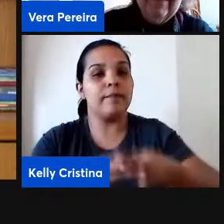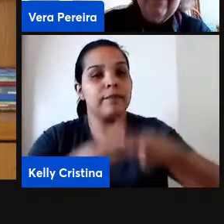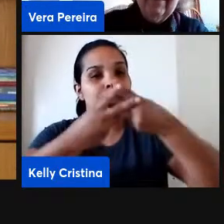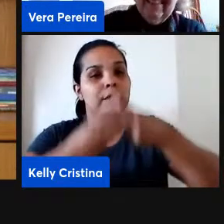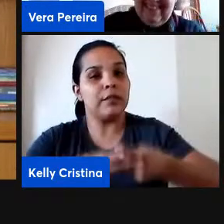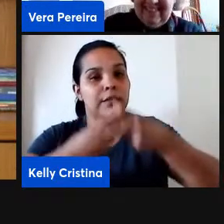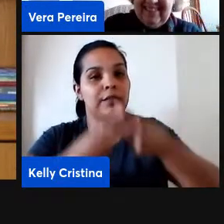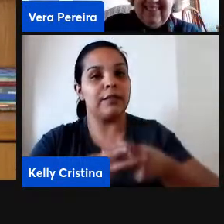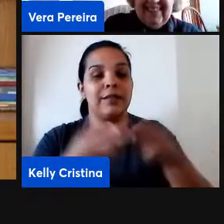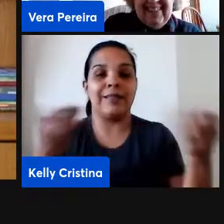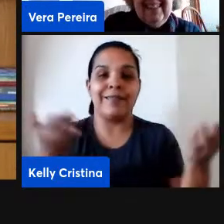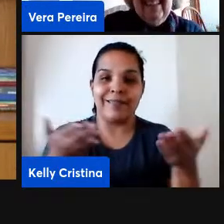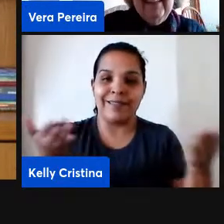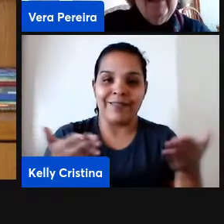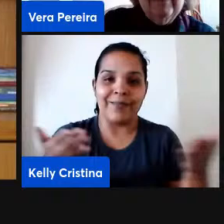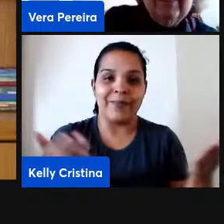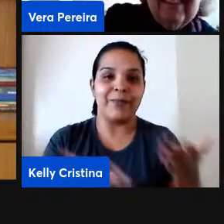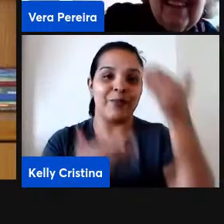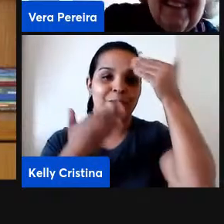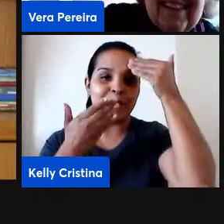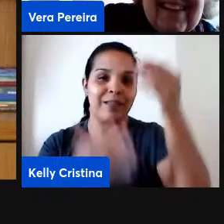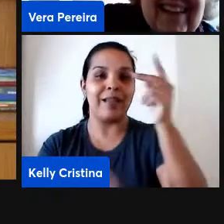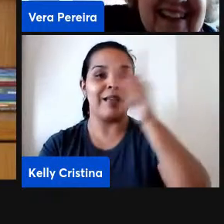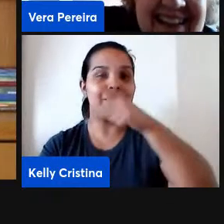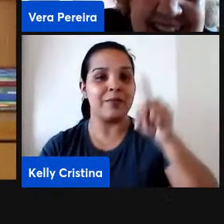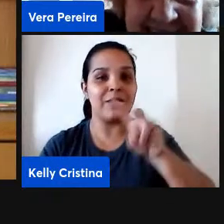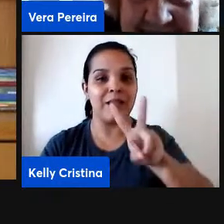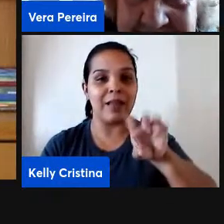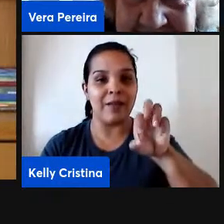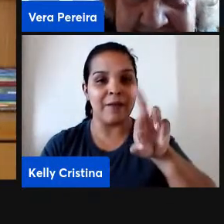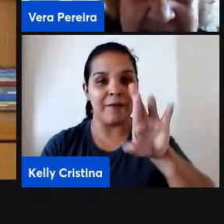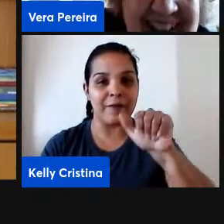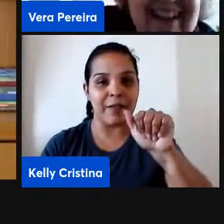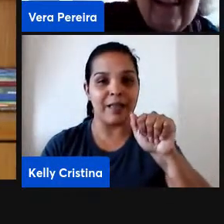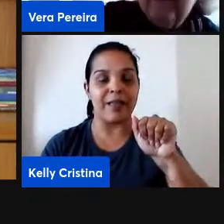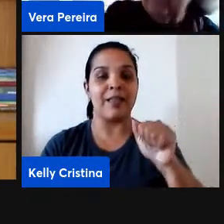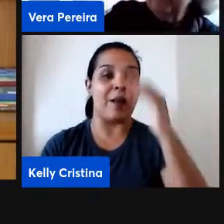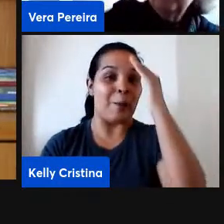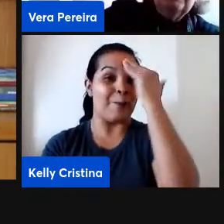estarem aqui. Obrigada, professora Vera, pela confiança.